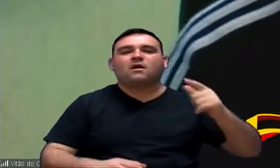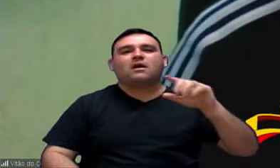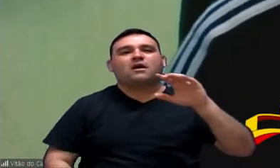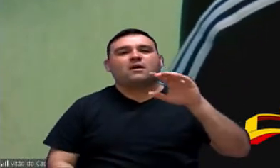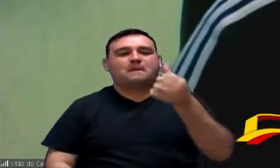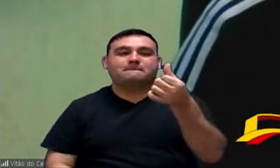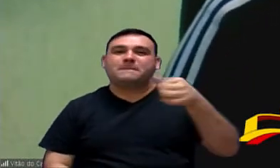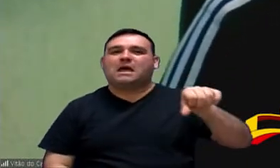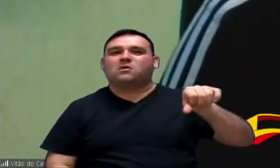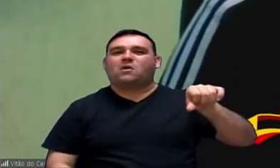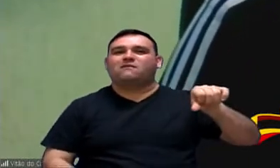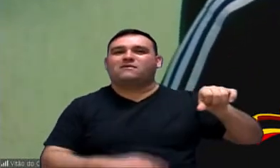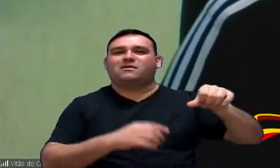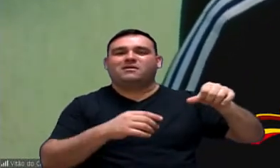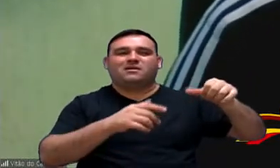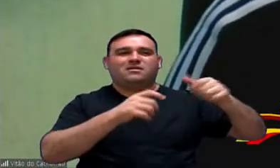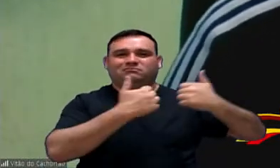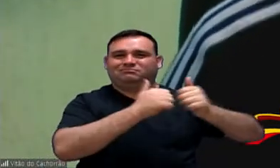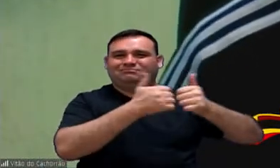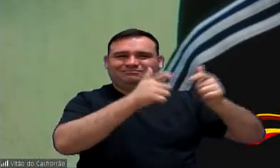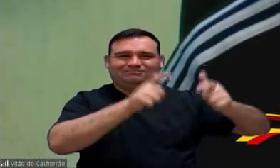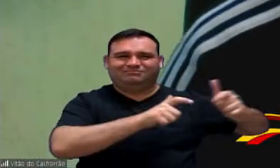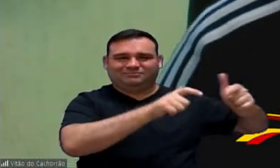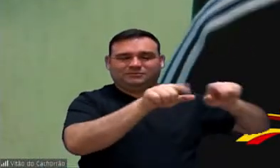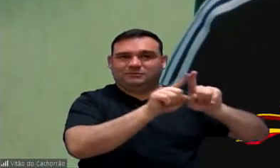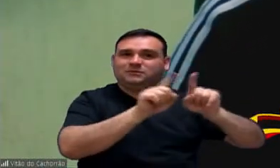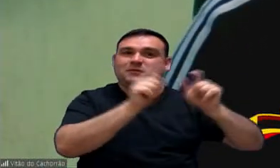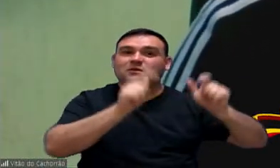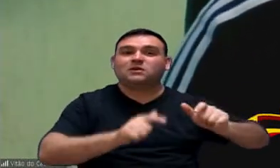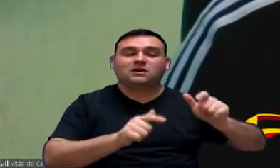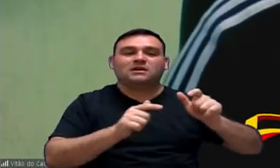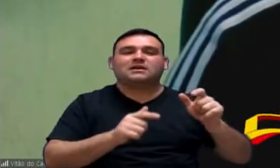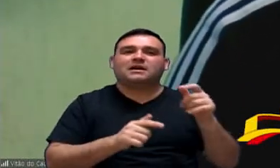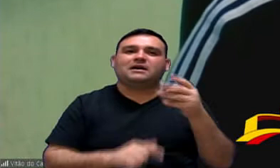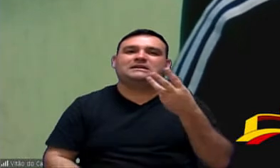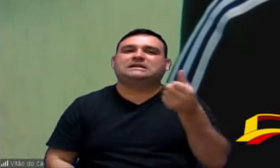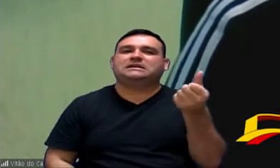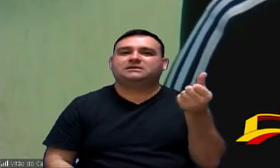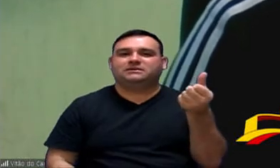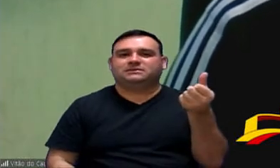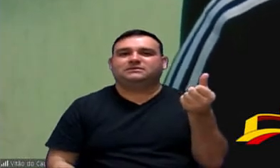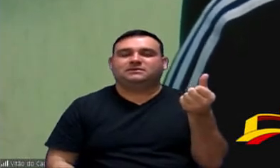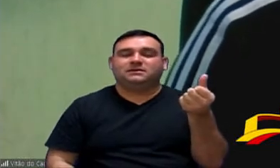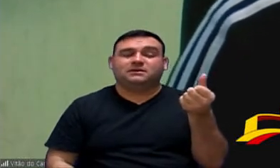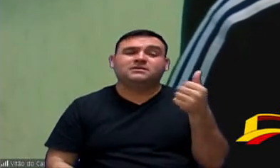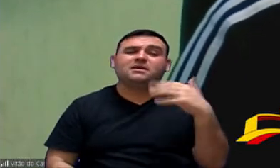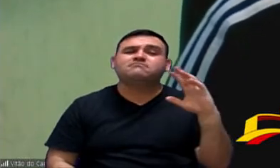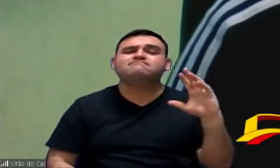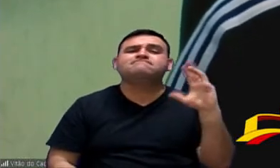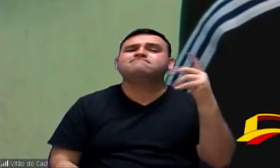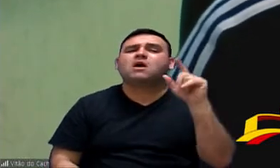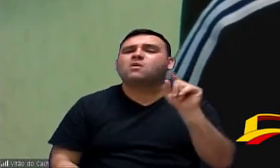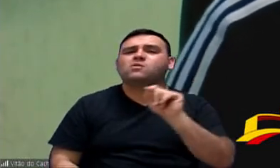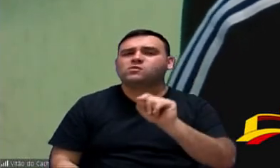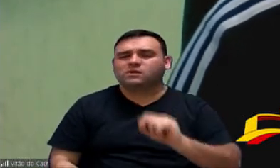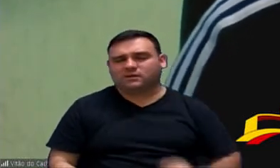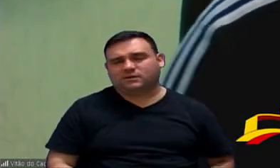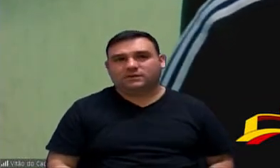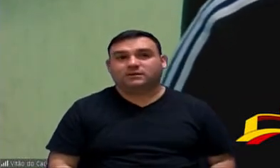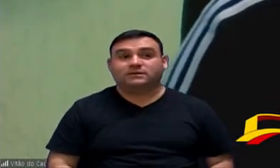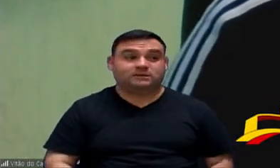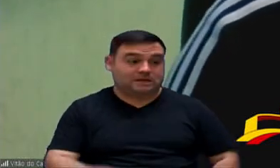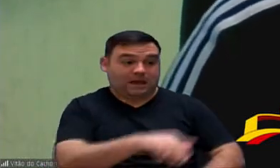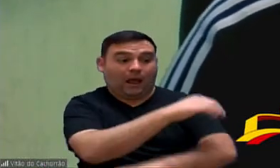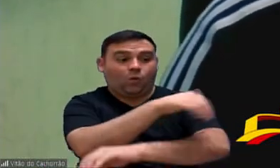Caguaçu, algumas ruas do bairro Bom Jesus. E o que que acontece? Essas